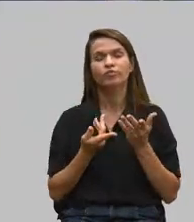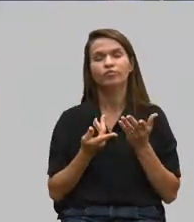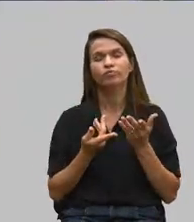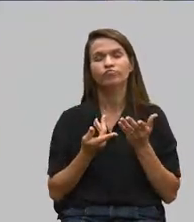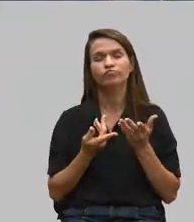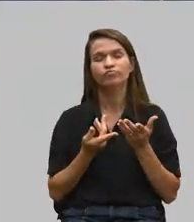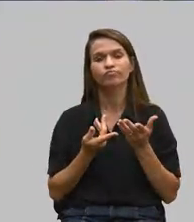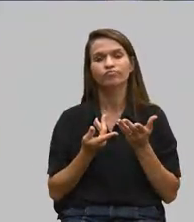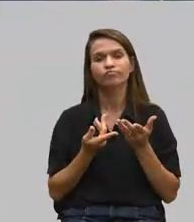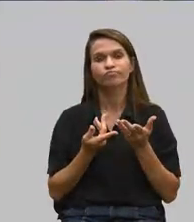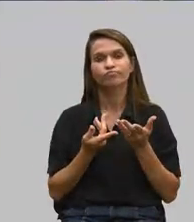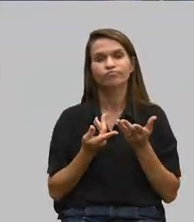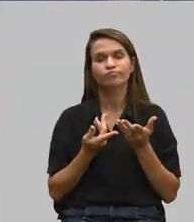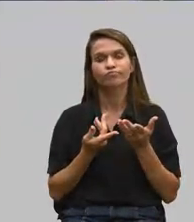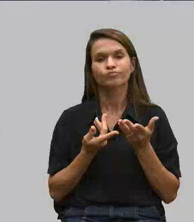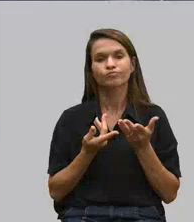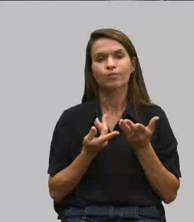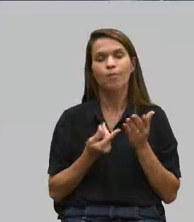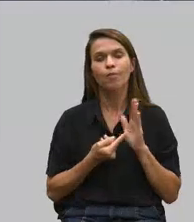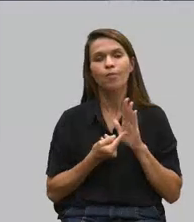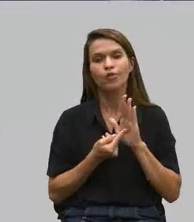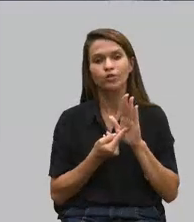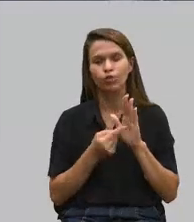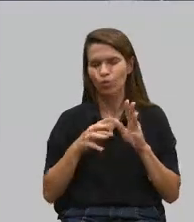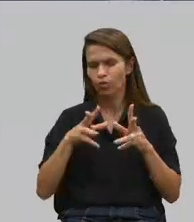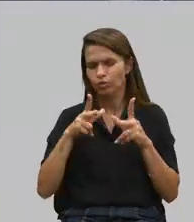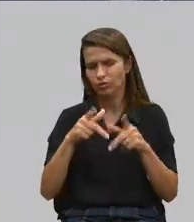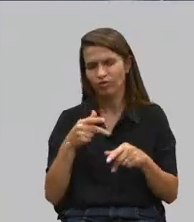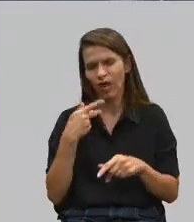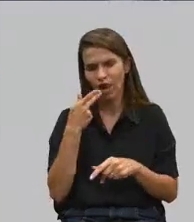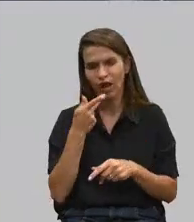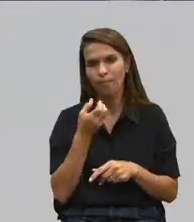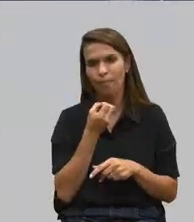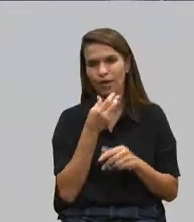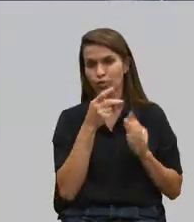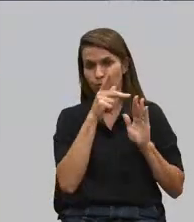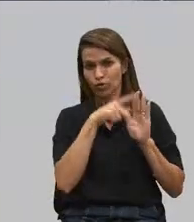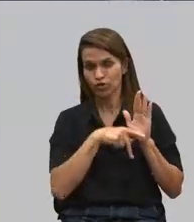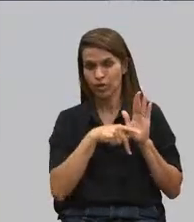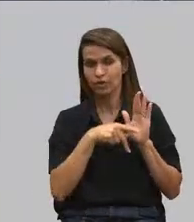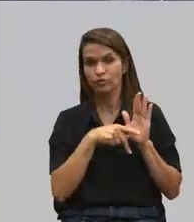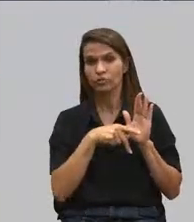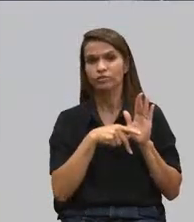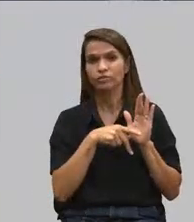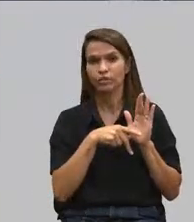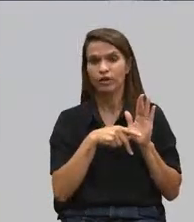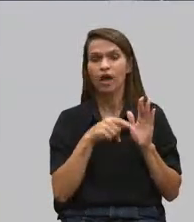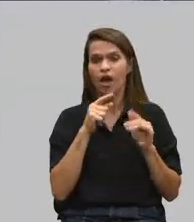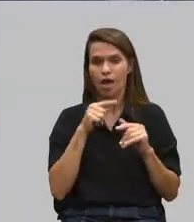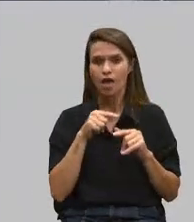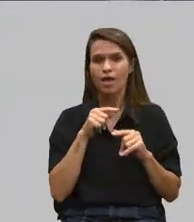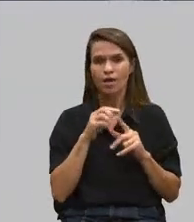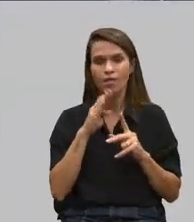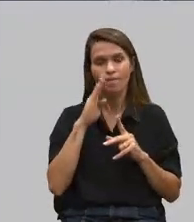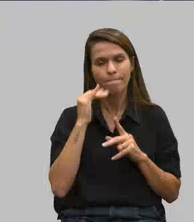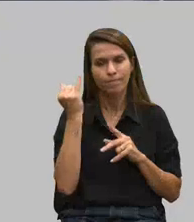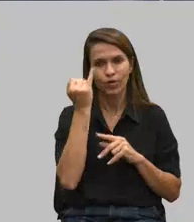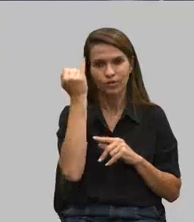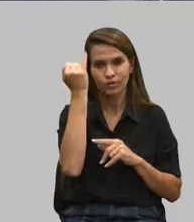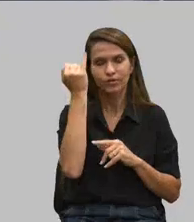também né porque todos aqui falaram muito bem do do projeto que é de fundamental importância para que